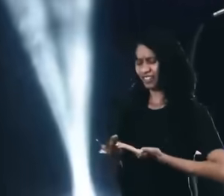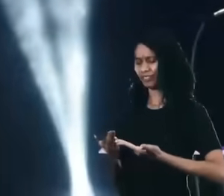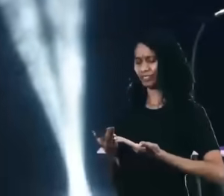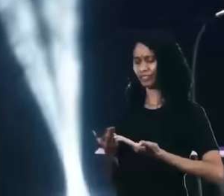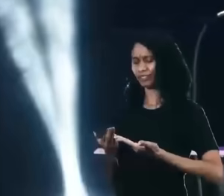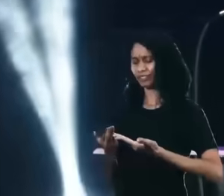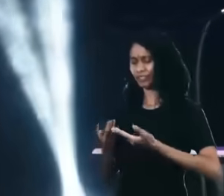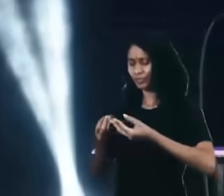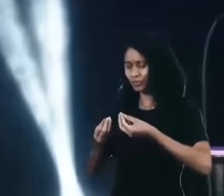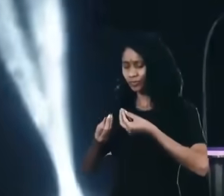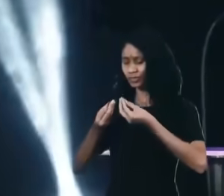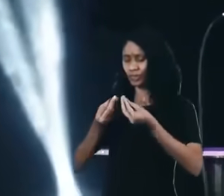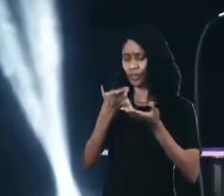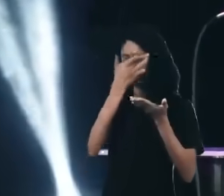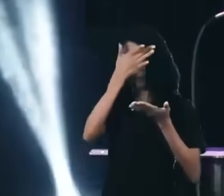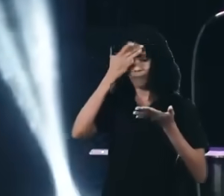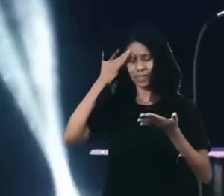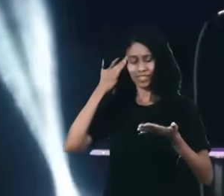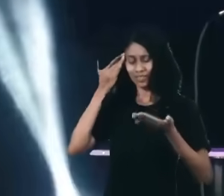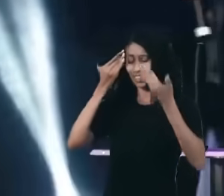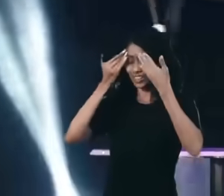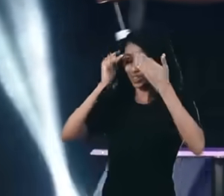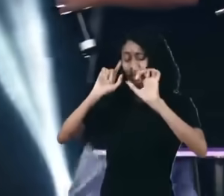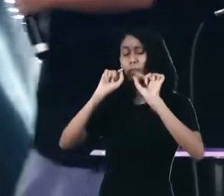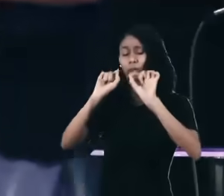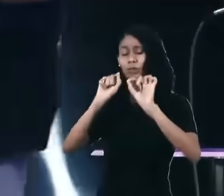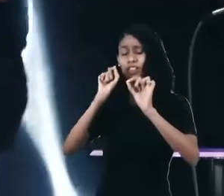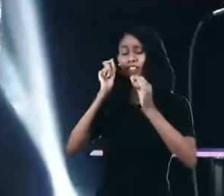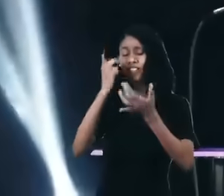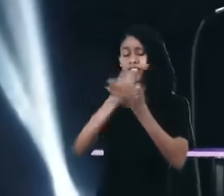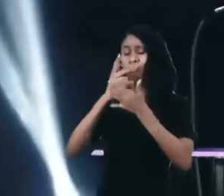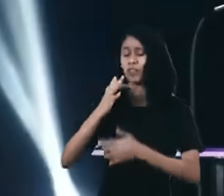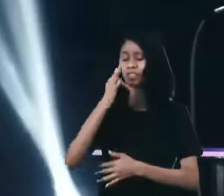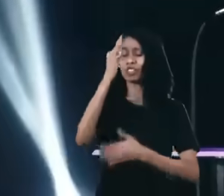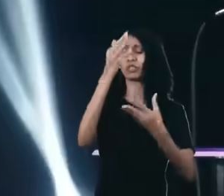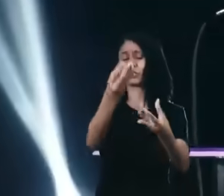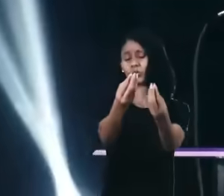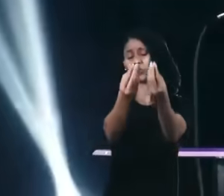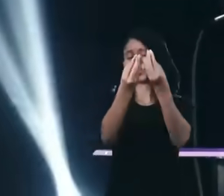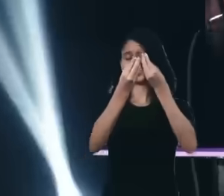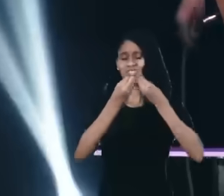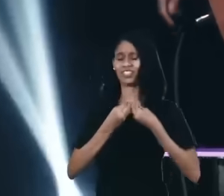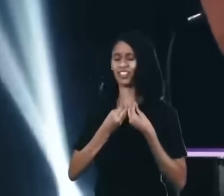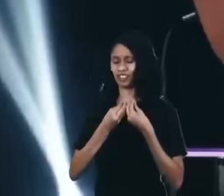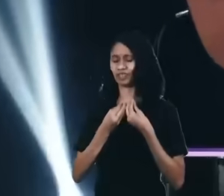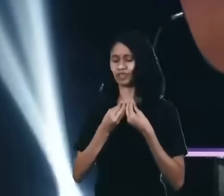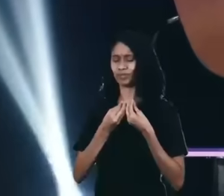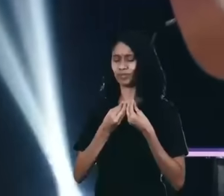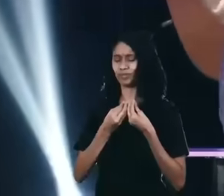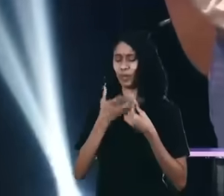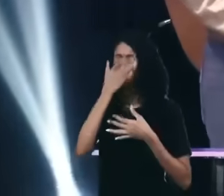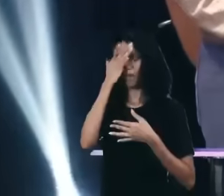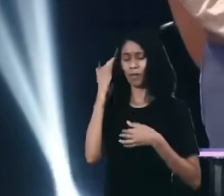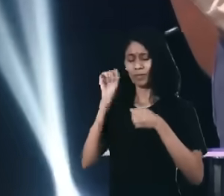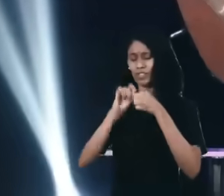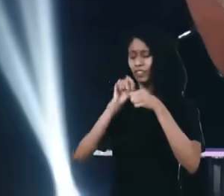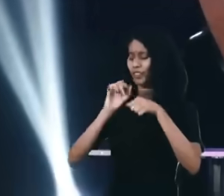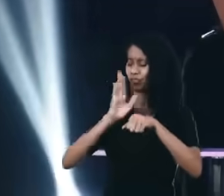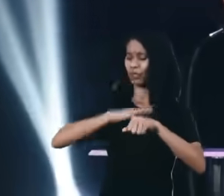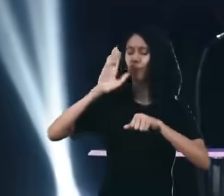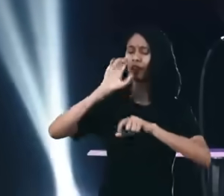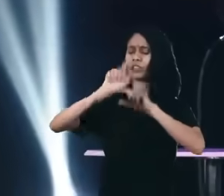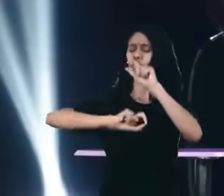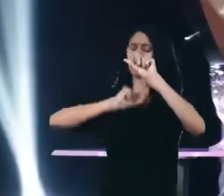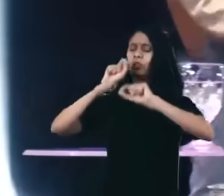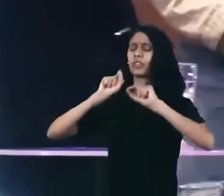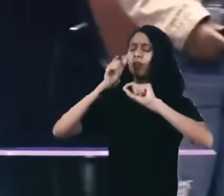outra pessoa sem saber o que ela poderia ofertar, de alguém que foi além, de alguém que